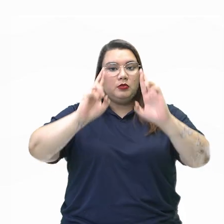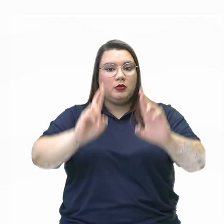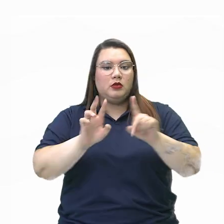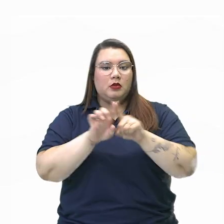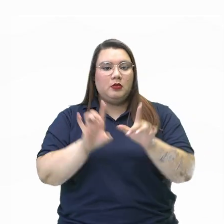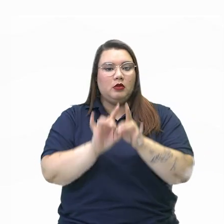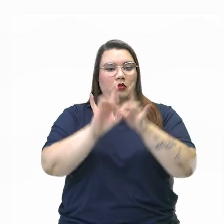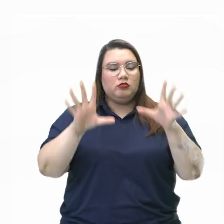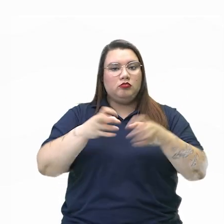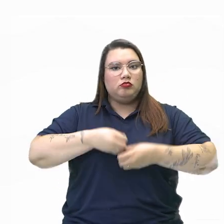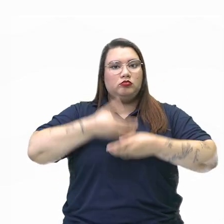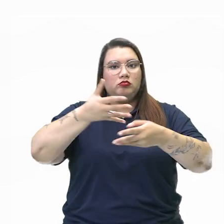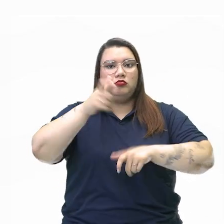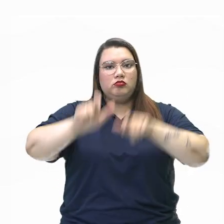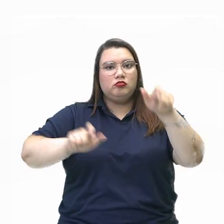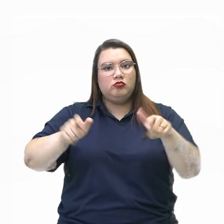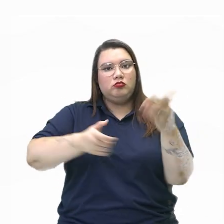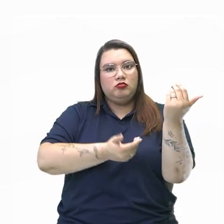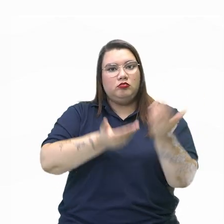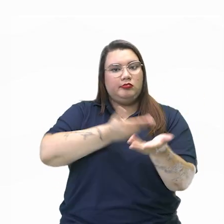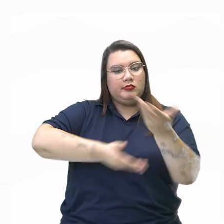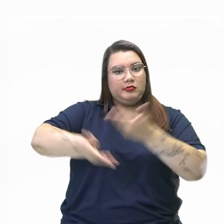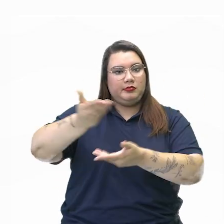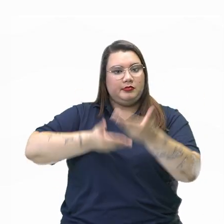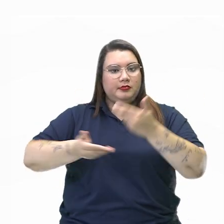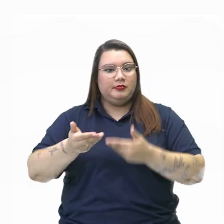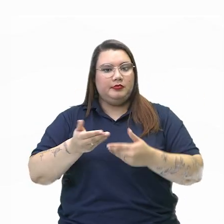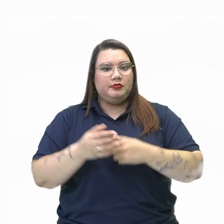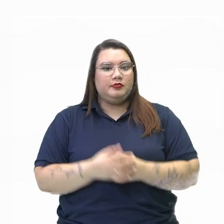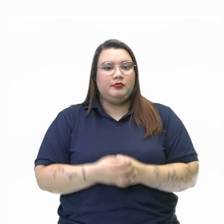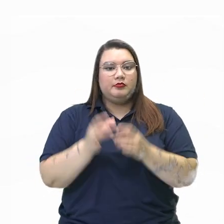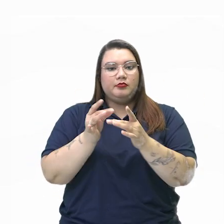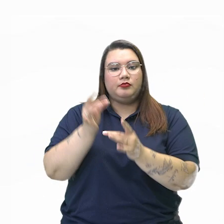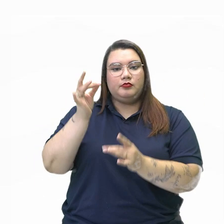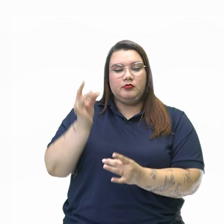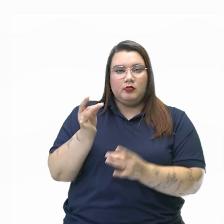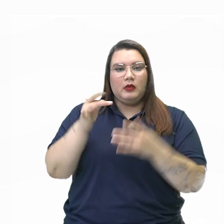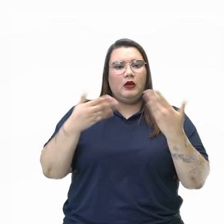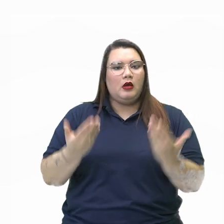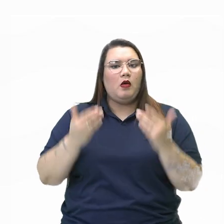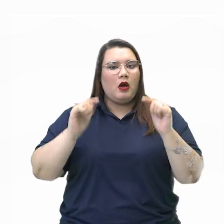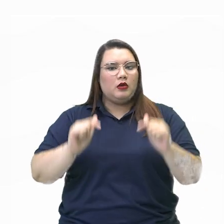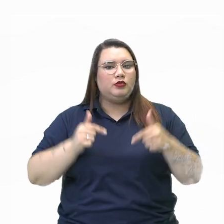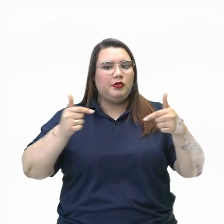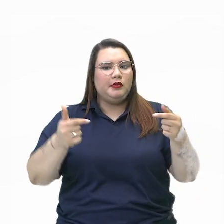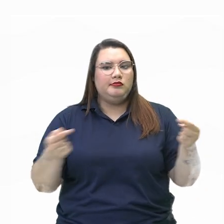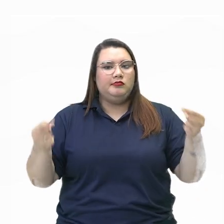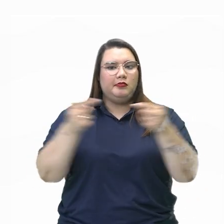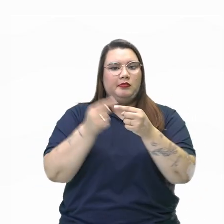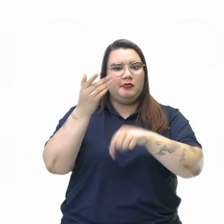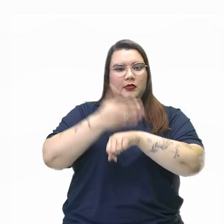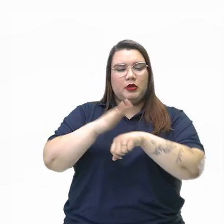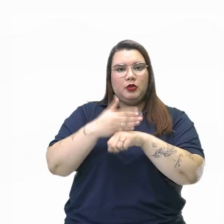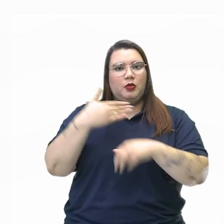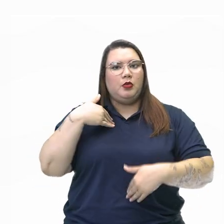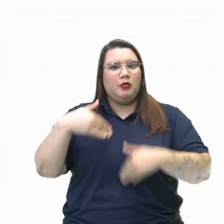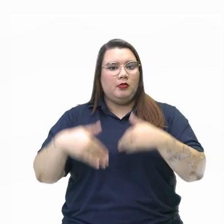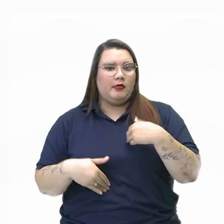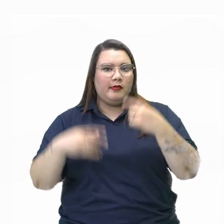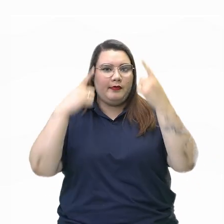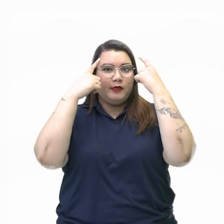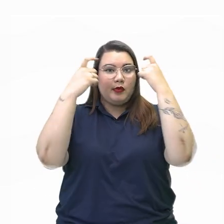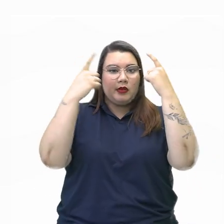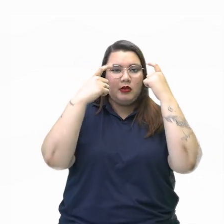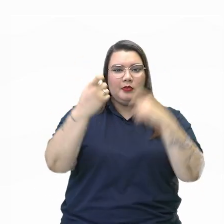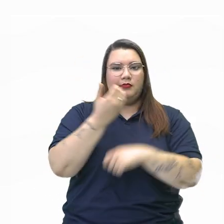pautados no respeito e na liberdade de expressão entre os jovens. Detalhamento, polêmicas envolvendo as práticas